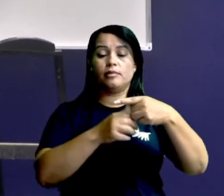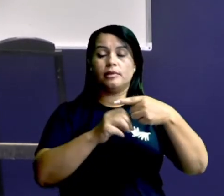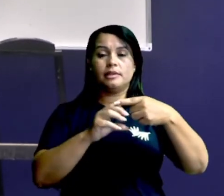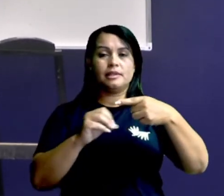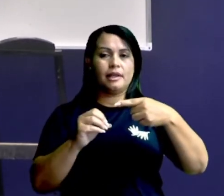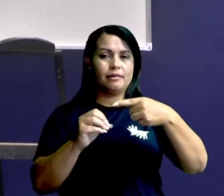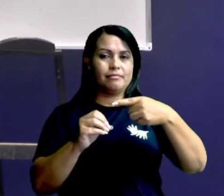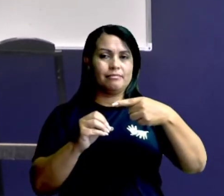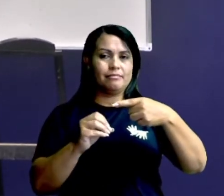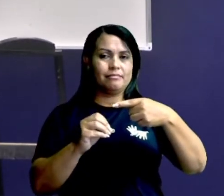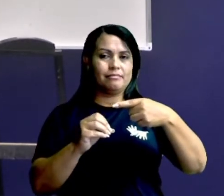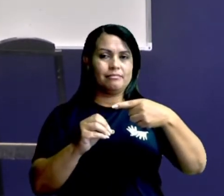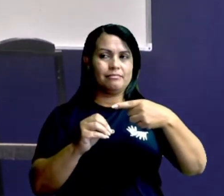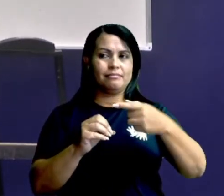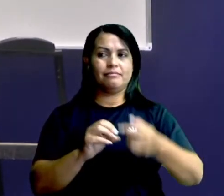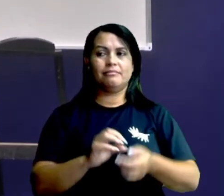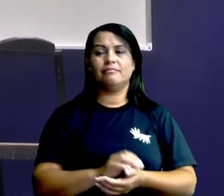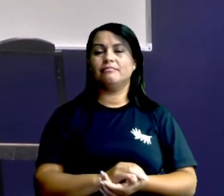dividir 9 por 100?